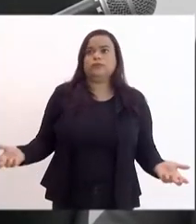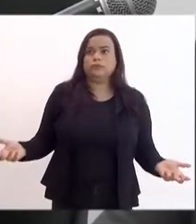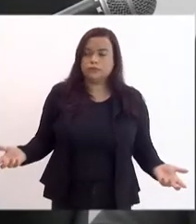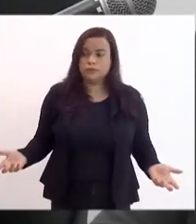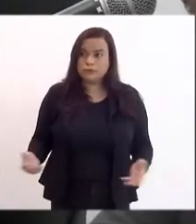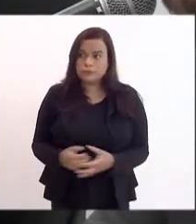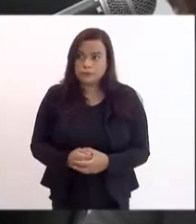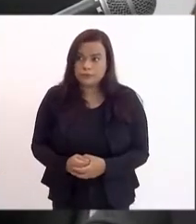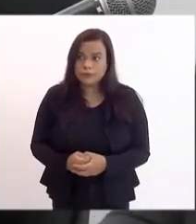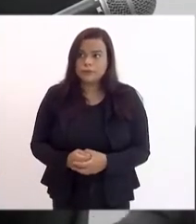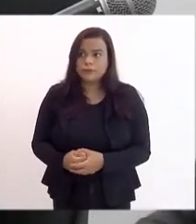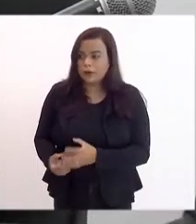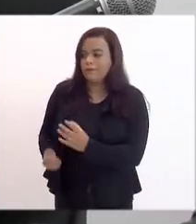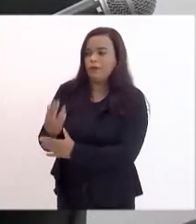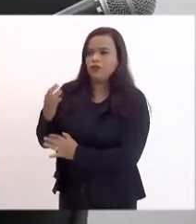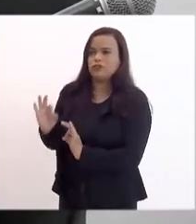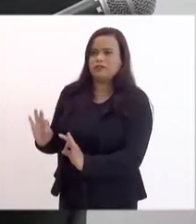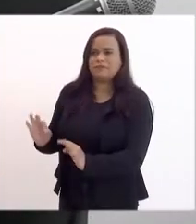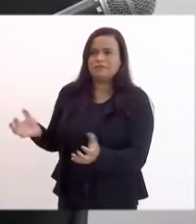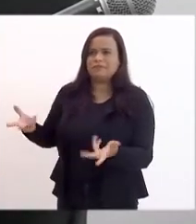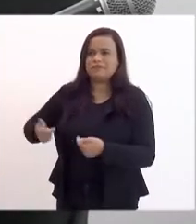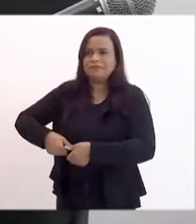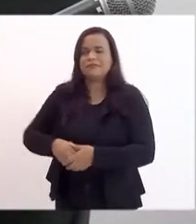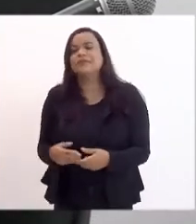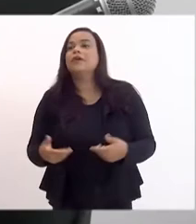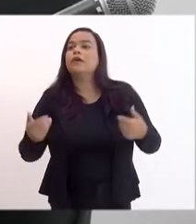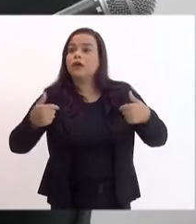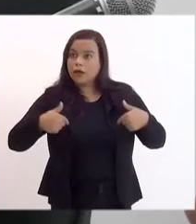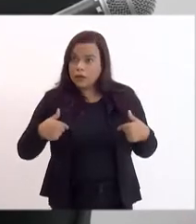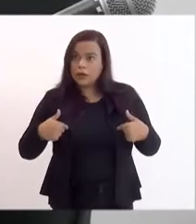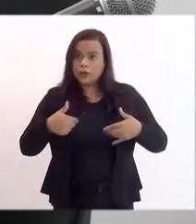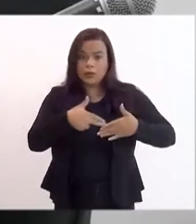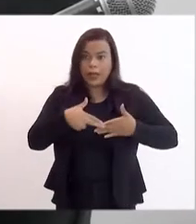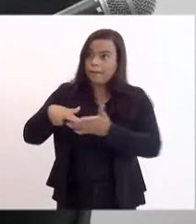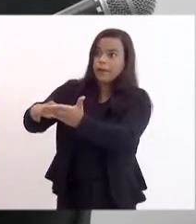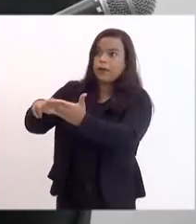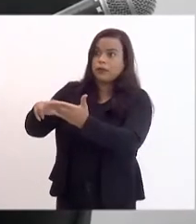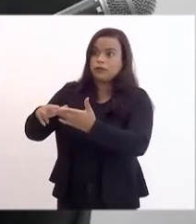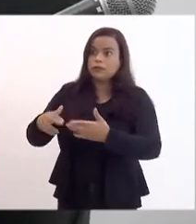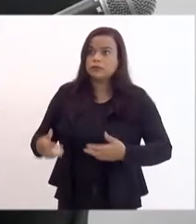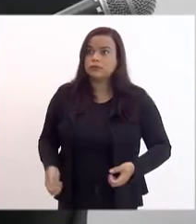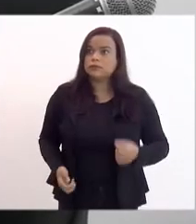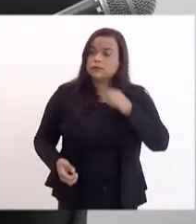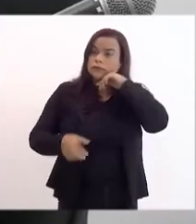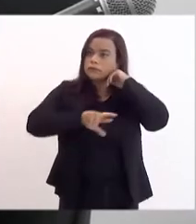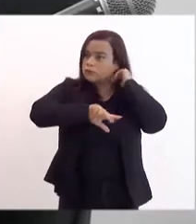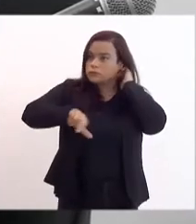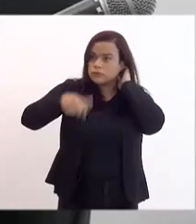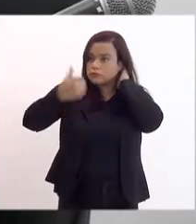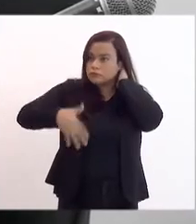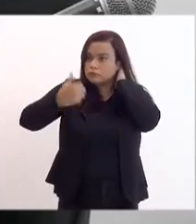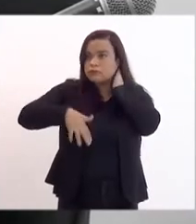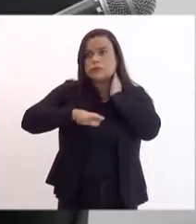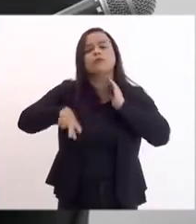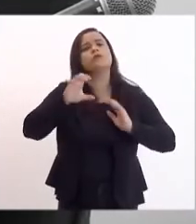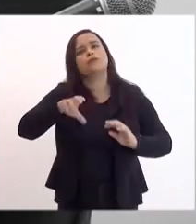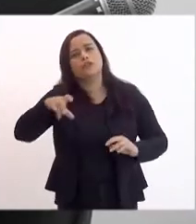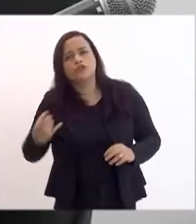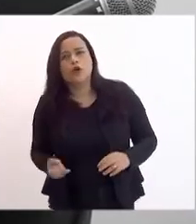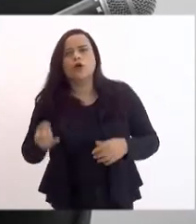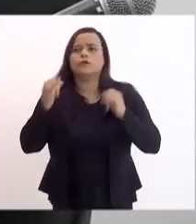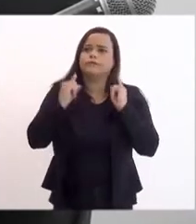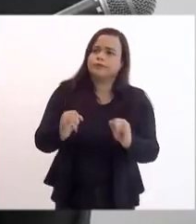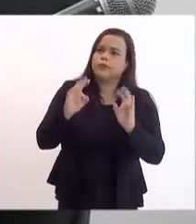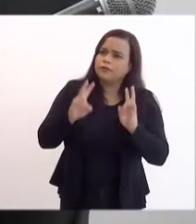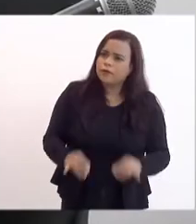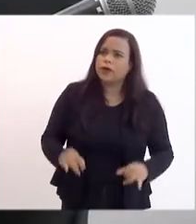soube... A fonte é boa. Fiz o a fonte é boa. Eu fiz o encaminhamento. Falei, a CCJ se manifestará, se